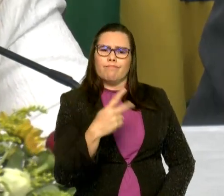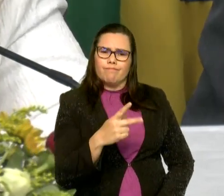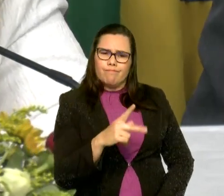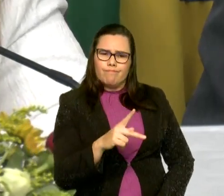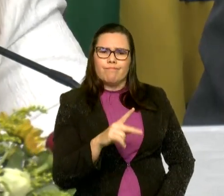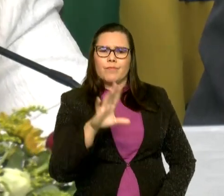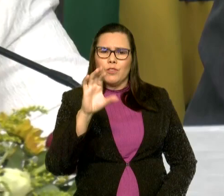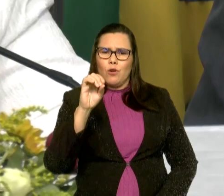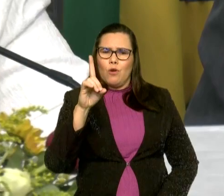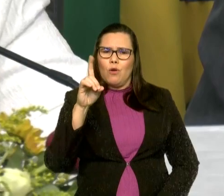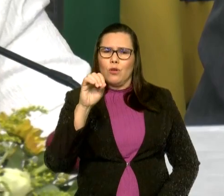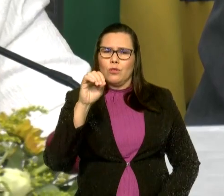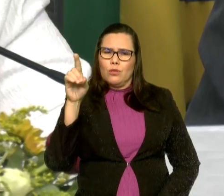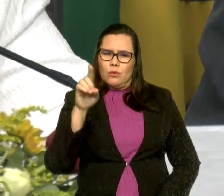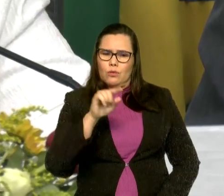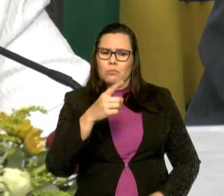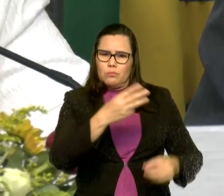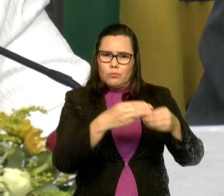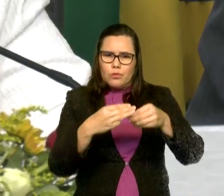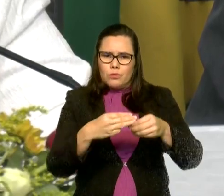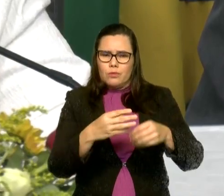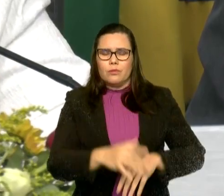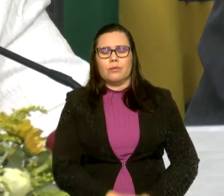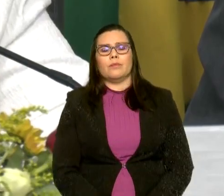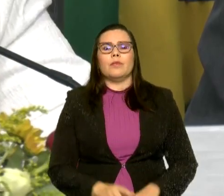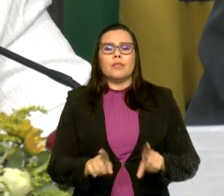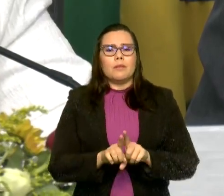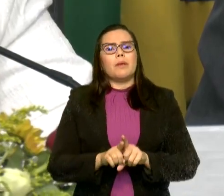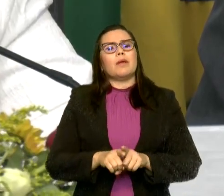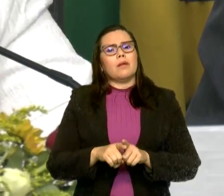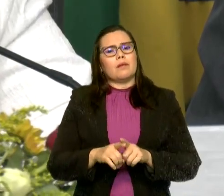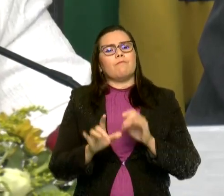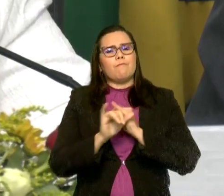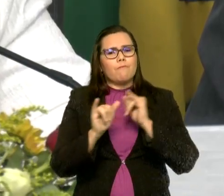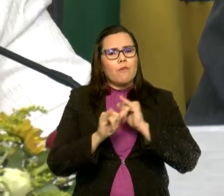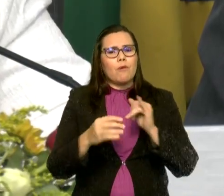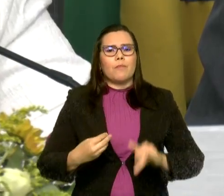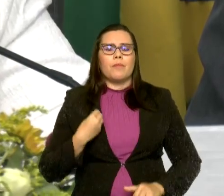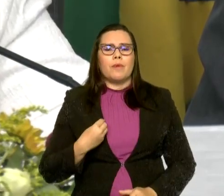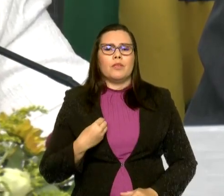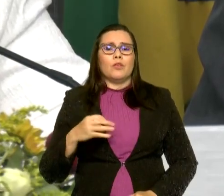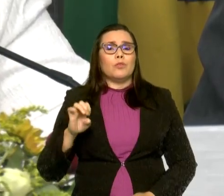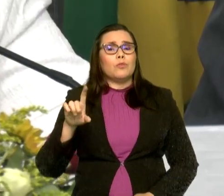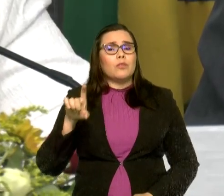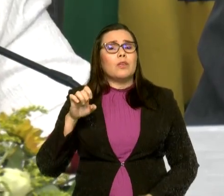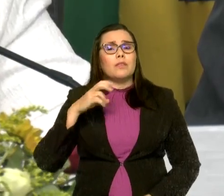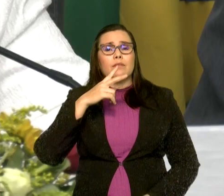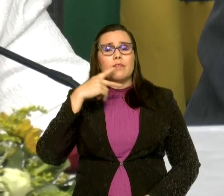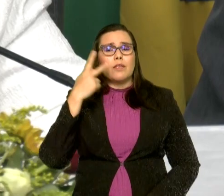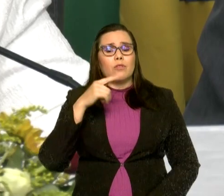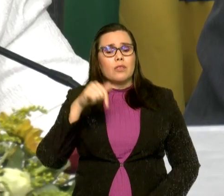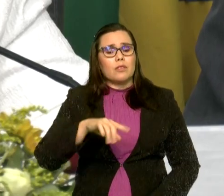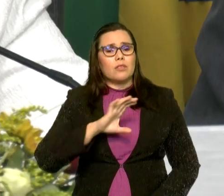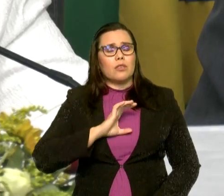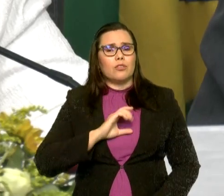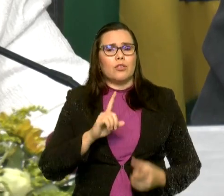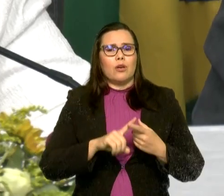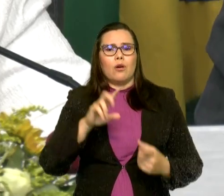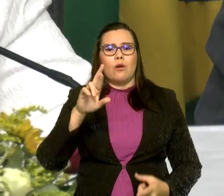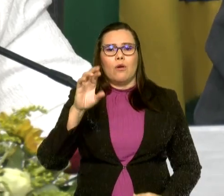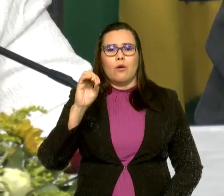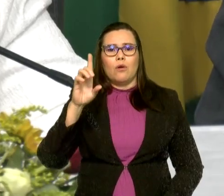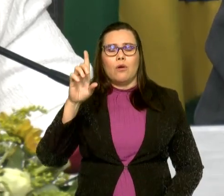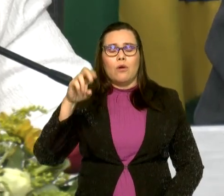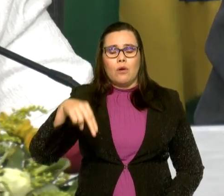Registro e agradeço imensamente a presença também dos ex-vereadores de Caxias, Ronaldo